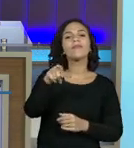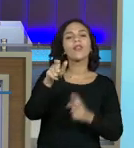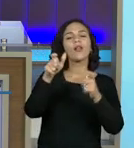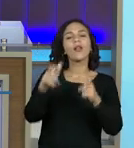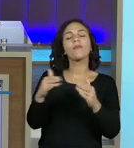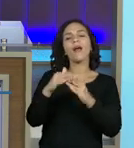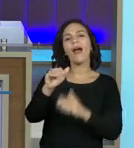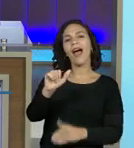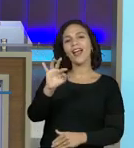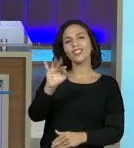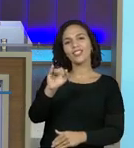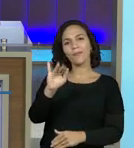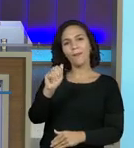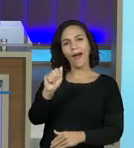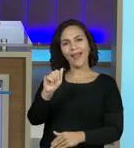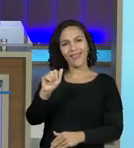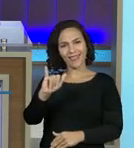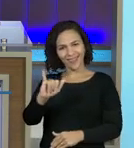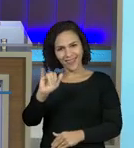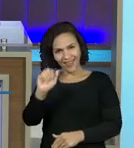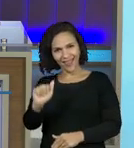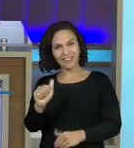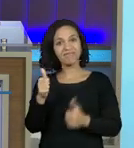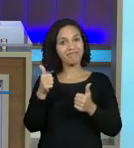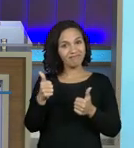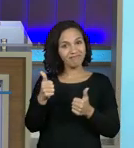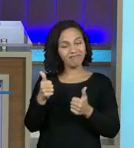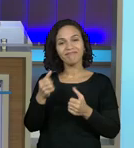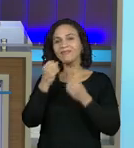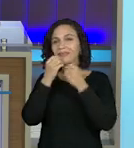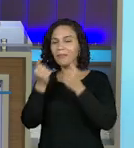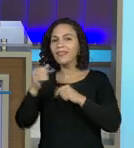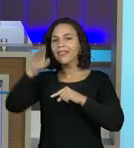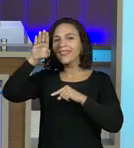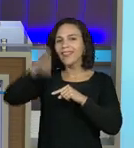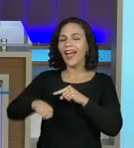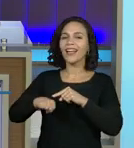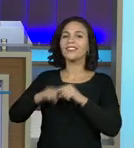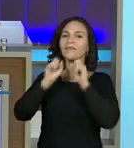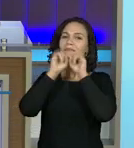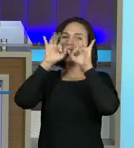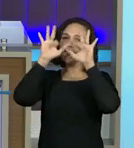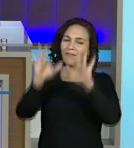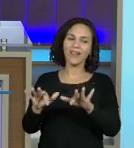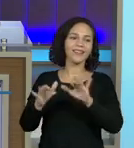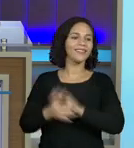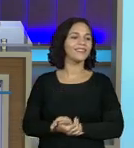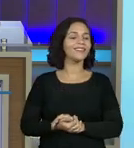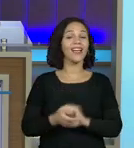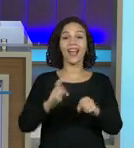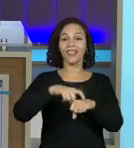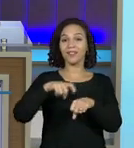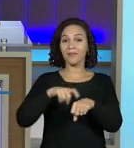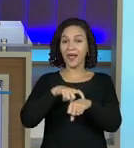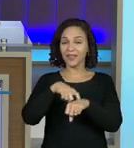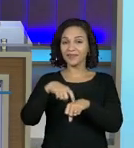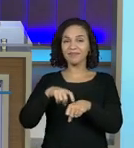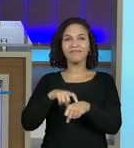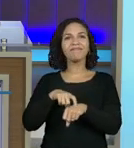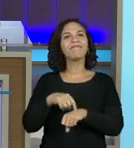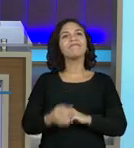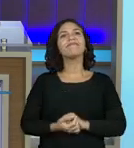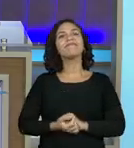vocês? Vamos lá, turma. Isso aí, tarde de bênçãos. Deus abençoe vocês. Vamos lá. Turma, o que nós vamos aprender